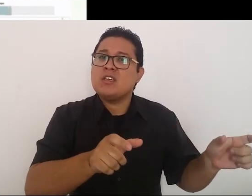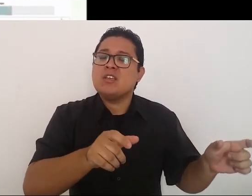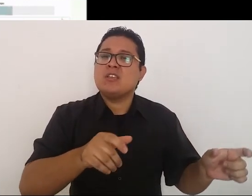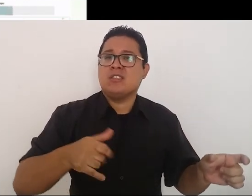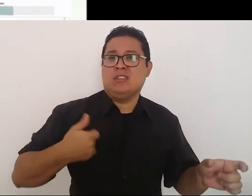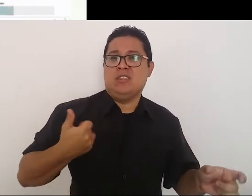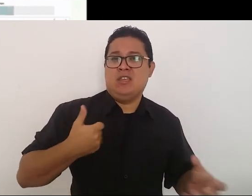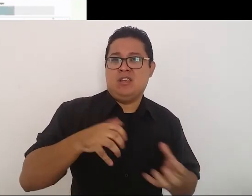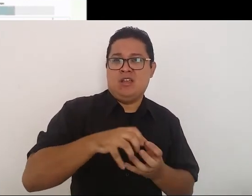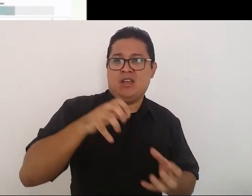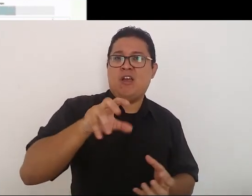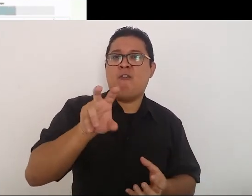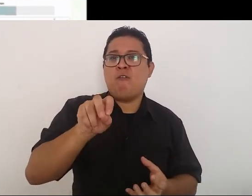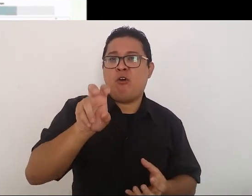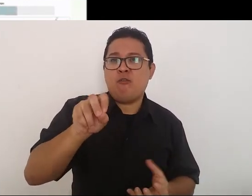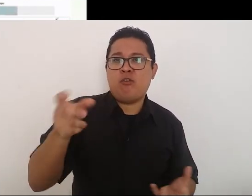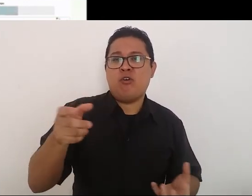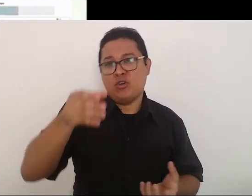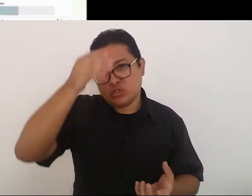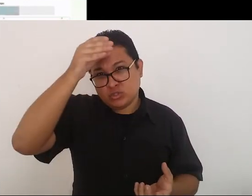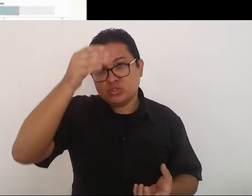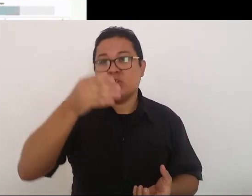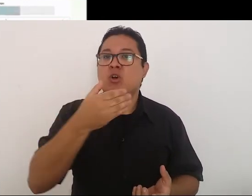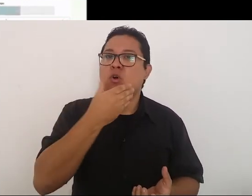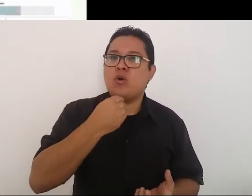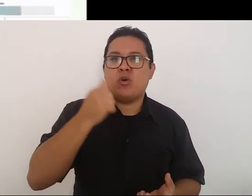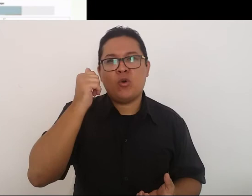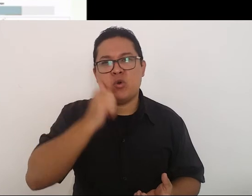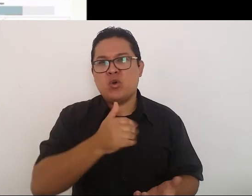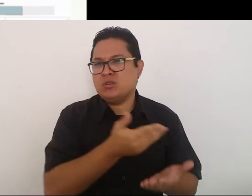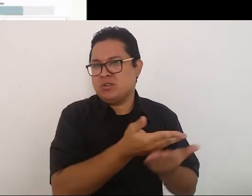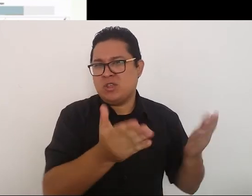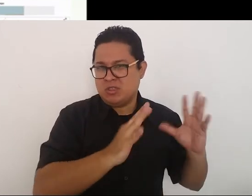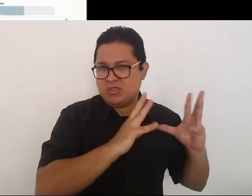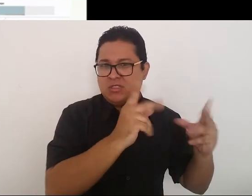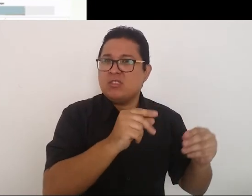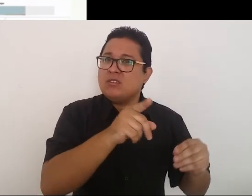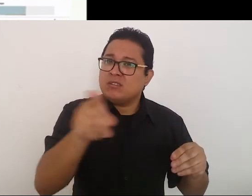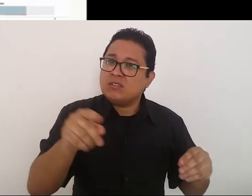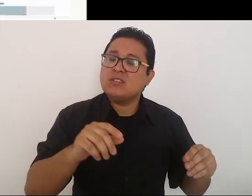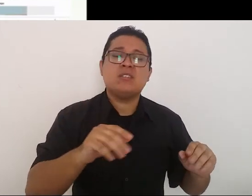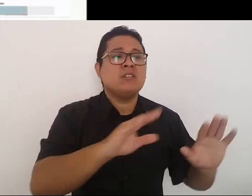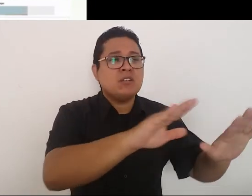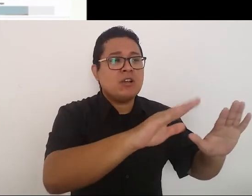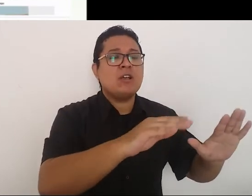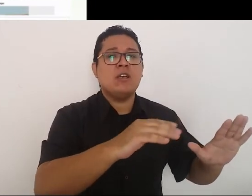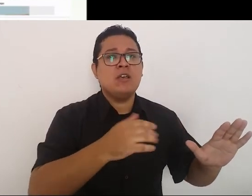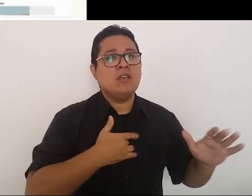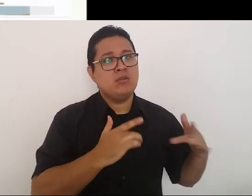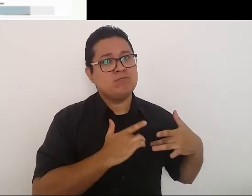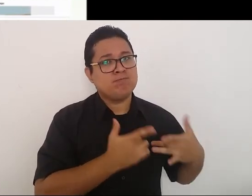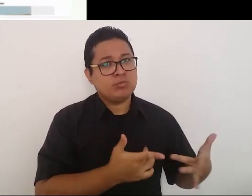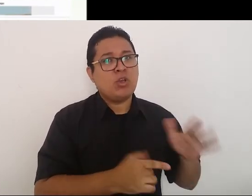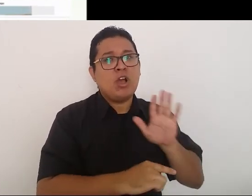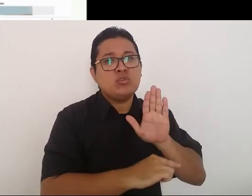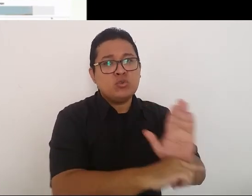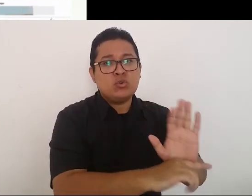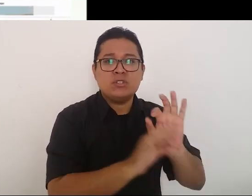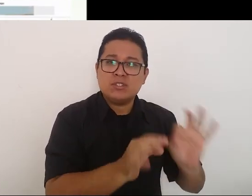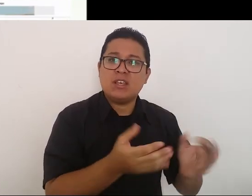sua avó, seu tio, sua tia, tá? Você tenta fazer uma compra se eles precisarem, toma todos os